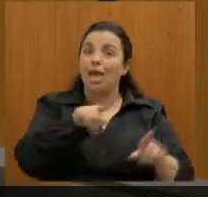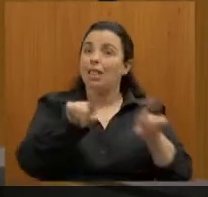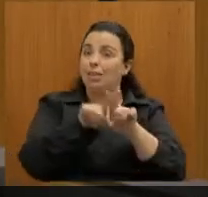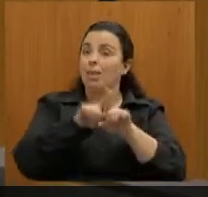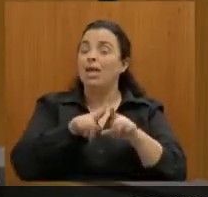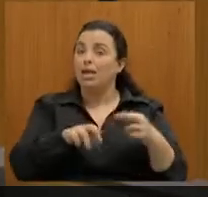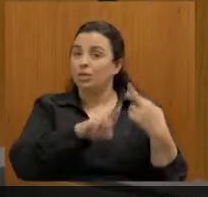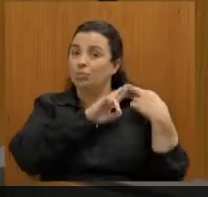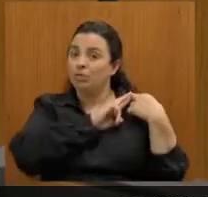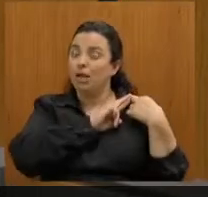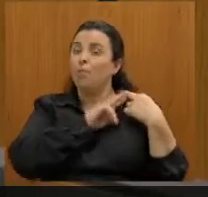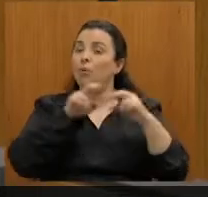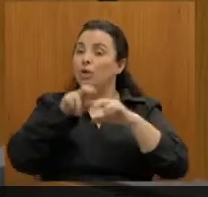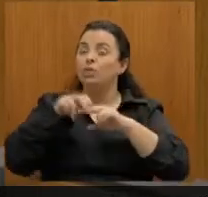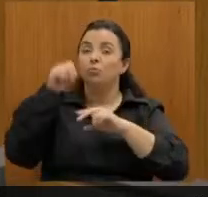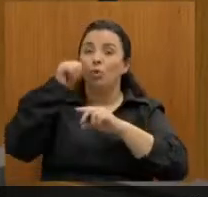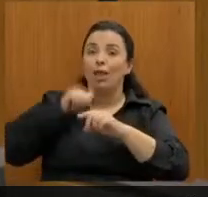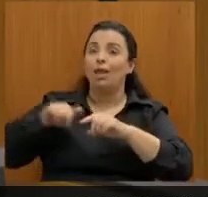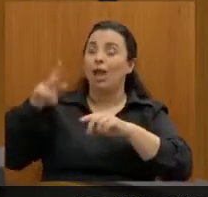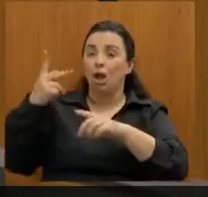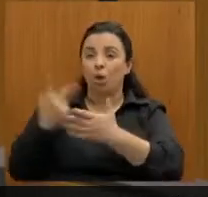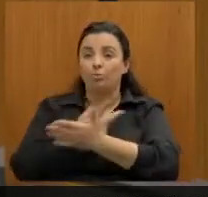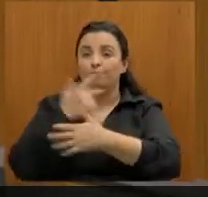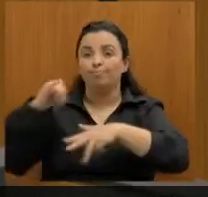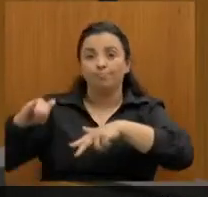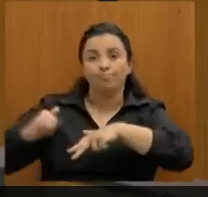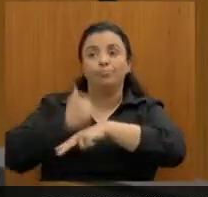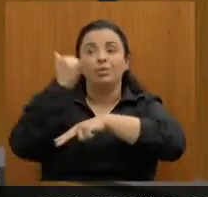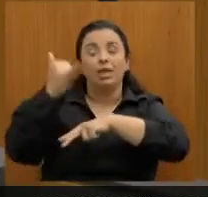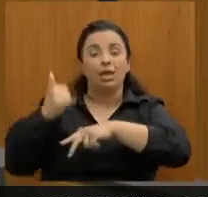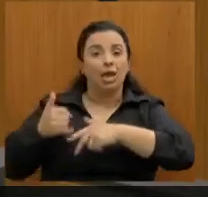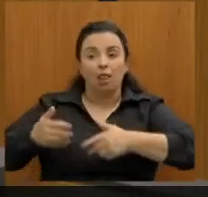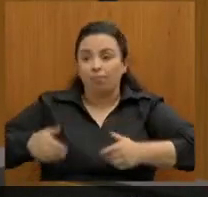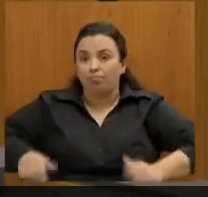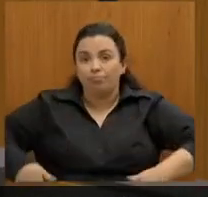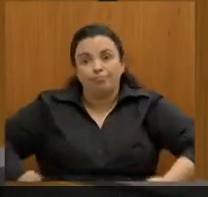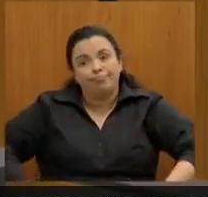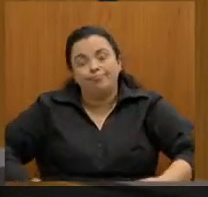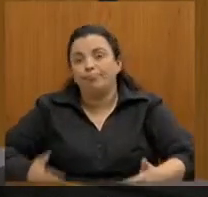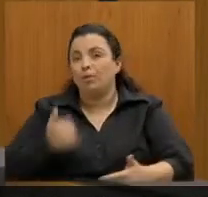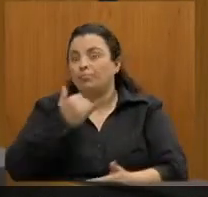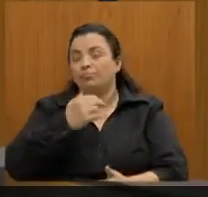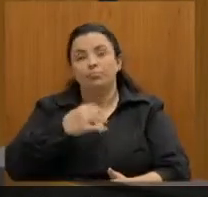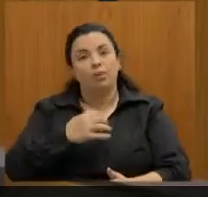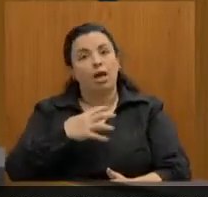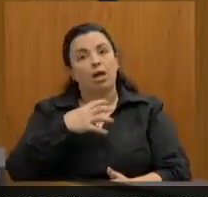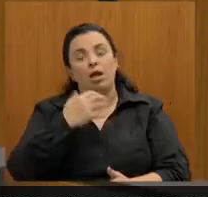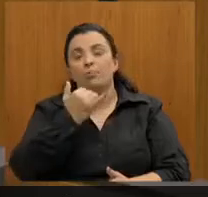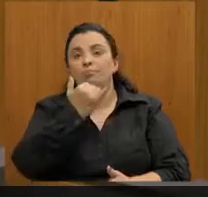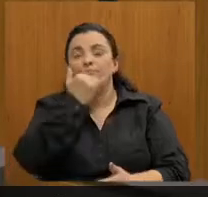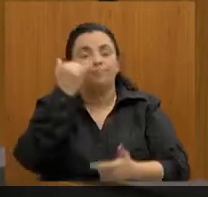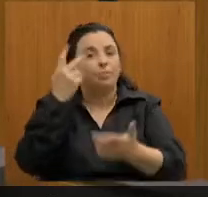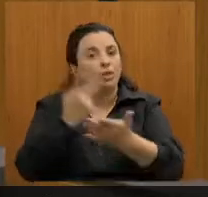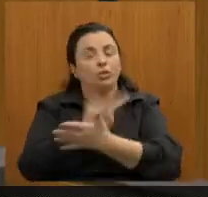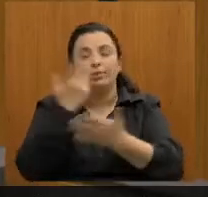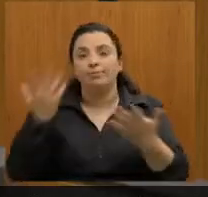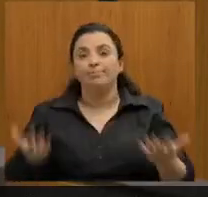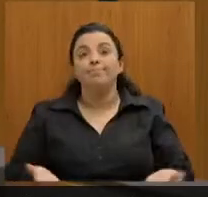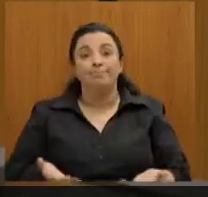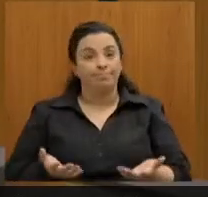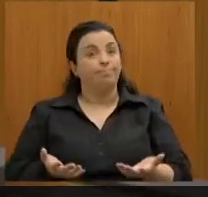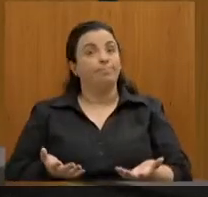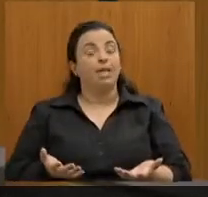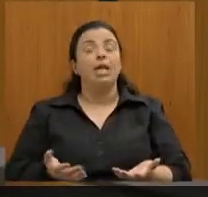mulheres que perdem a sua condição é de vida né então acho que esse debate público ele